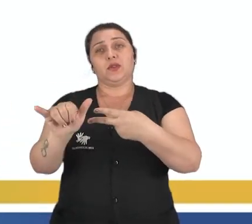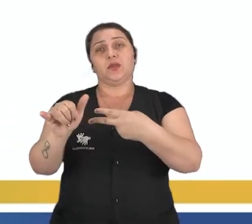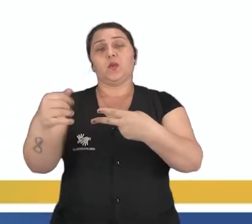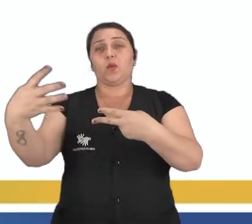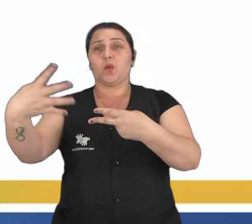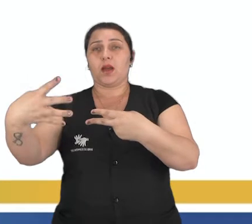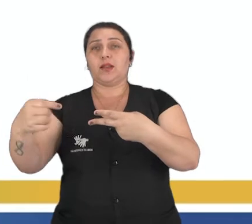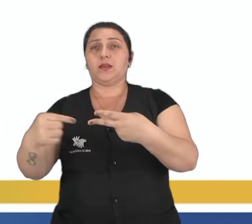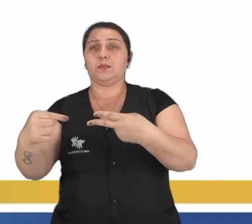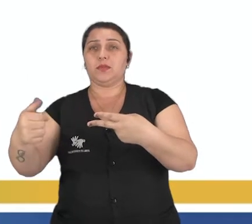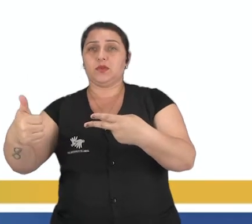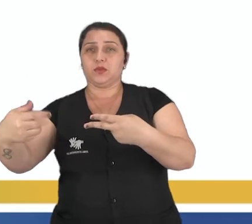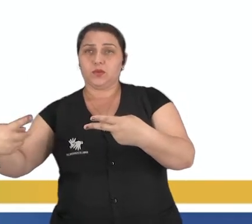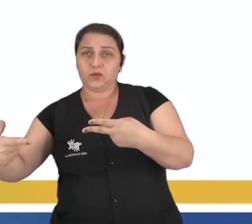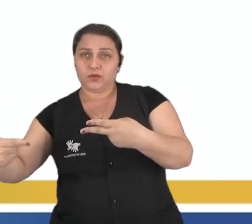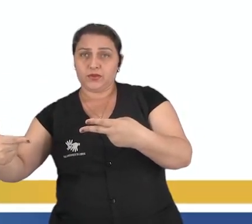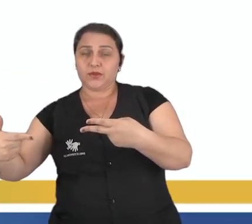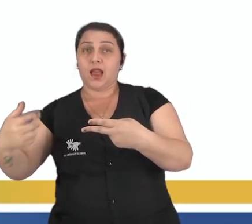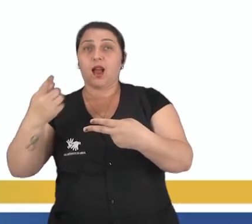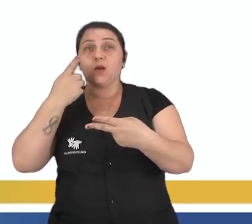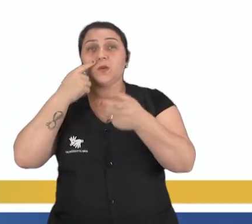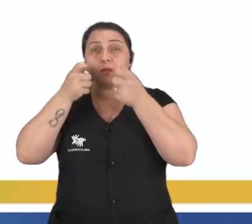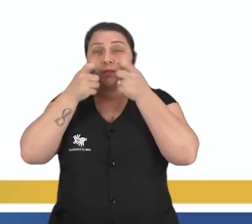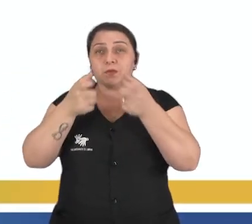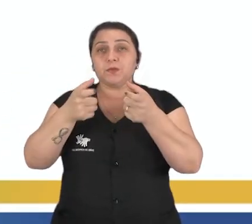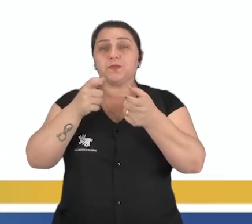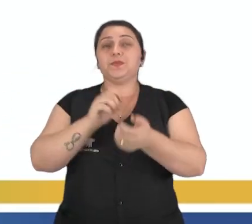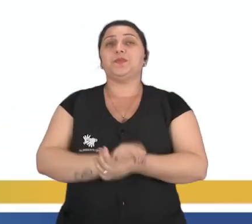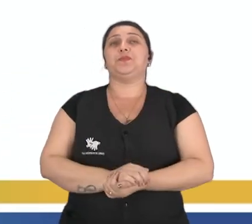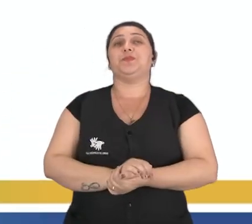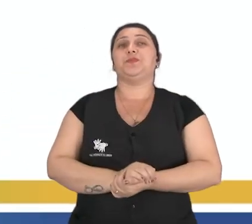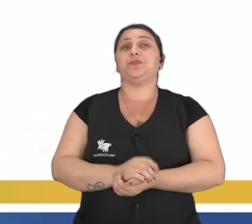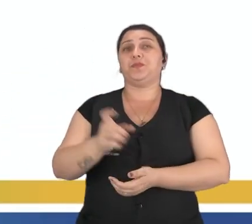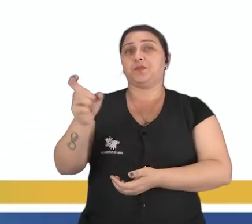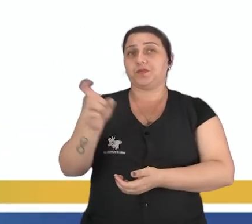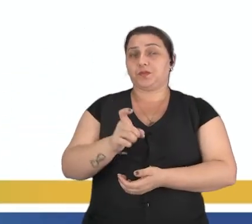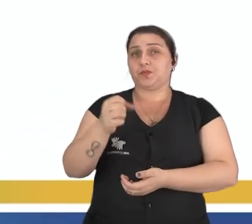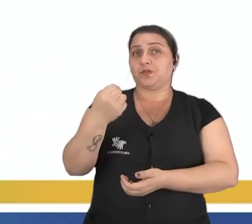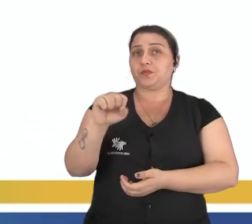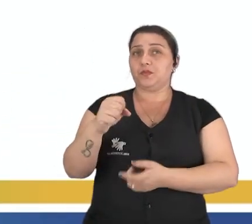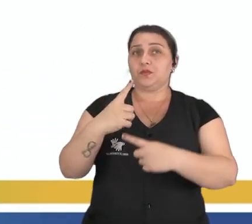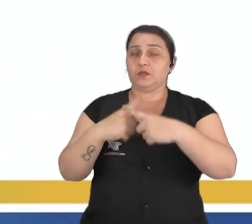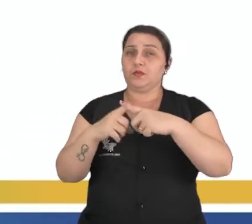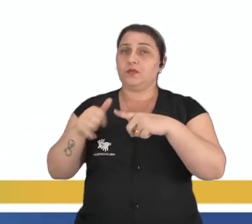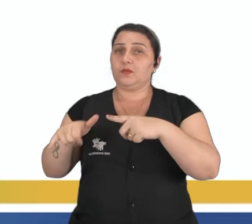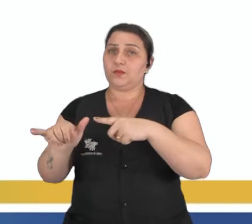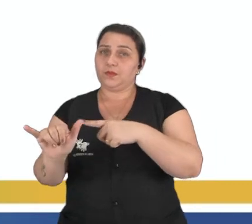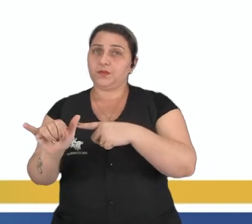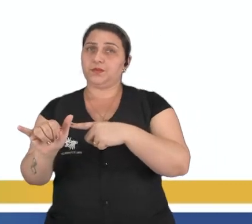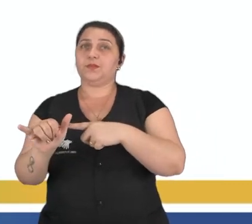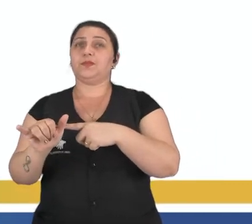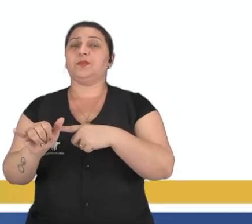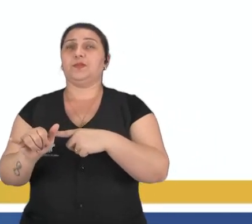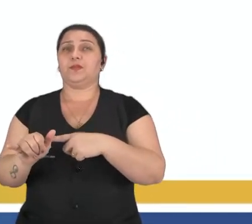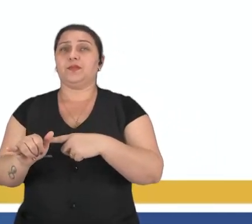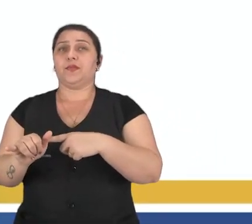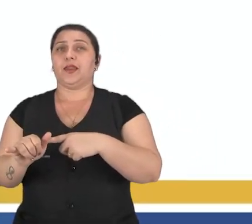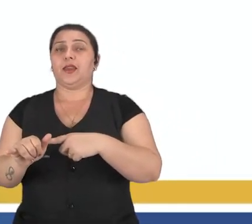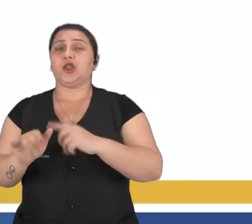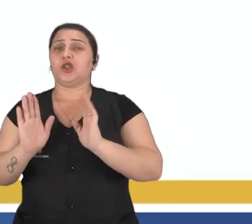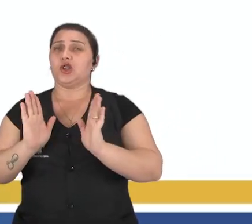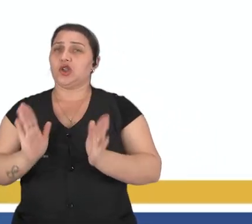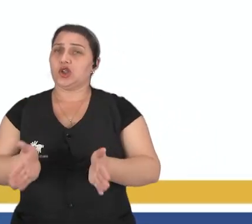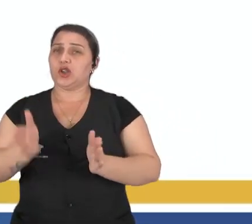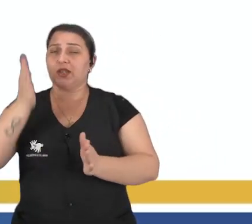4 e menos 12. Agora preste bem atenção. O x ele é dado por 8 mais y. Então, eu já